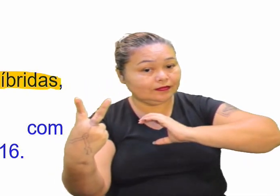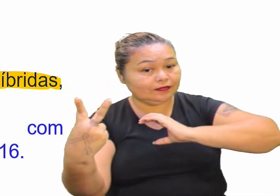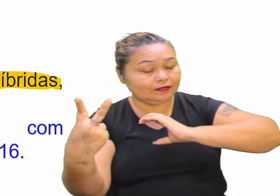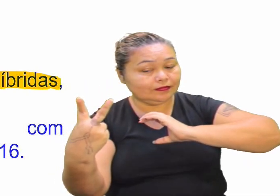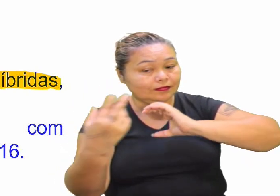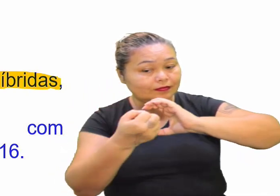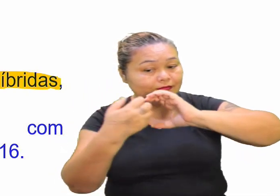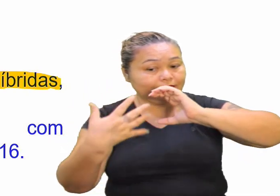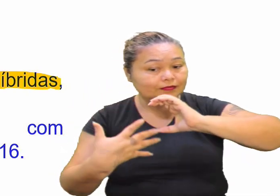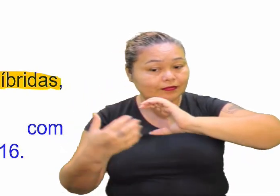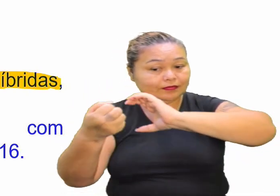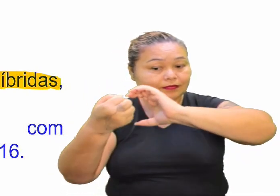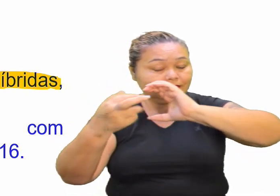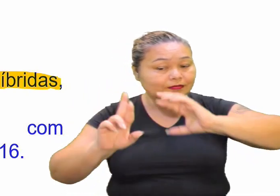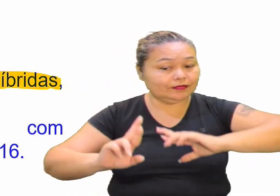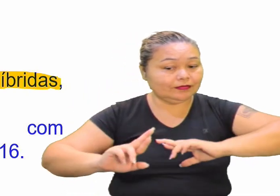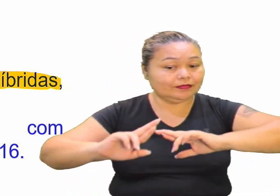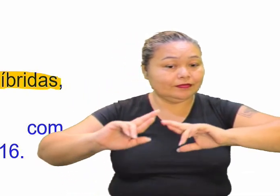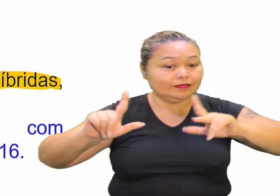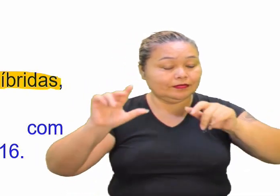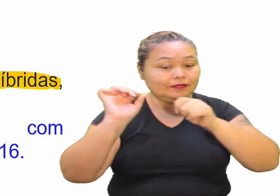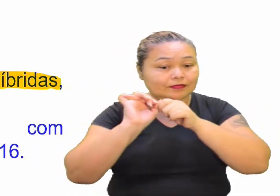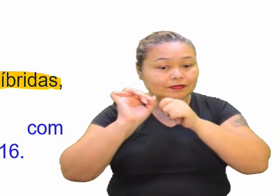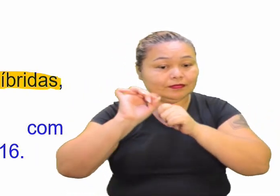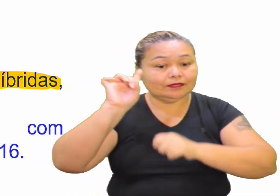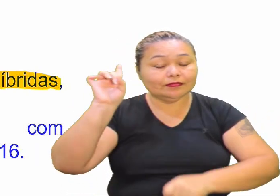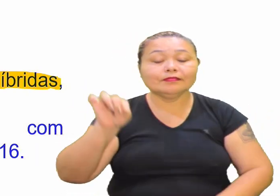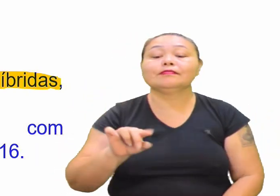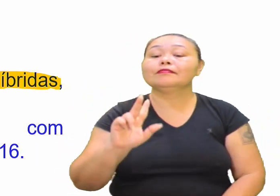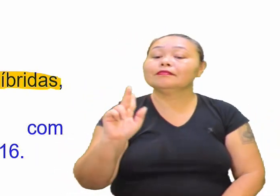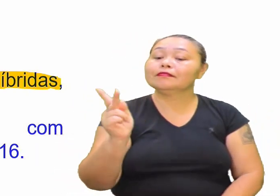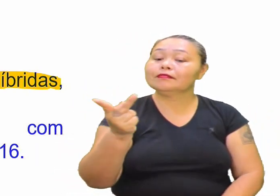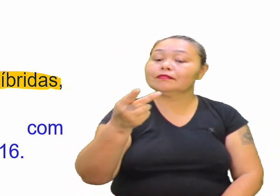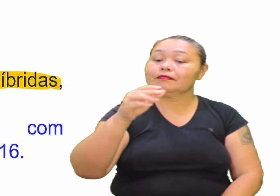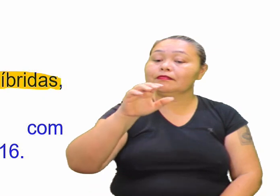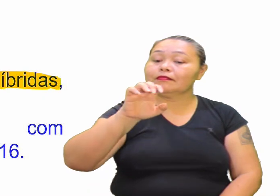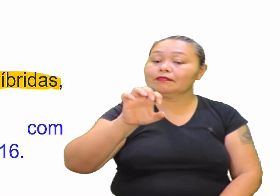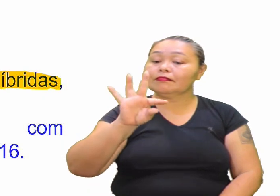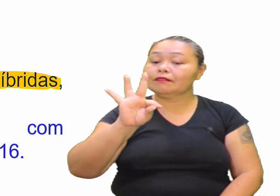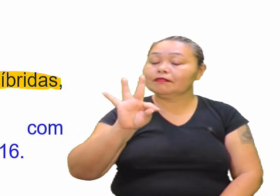Duas características diferentes e heterozigotas.